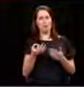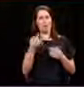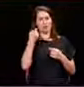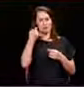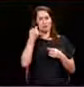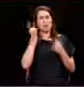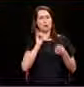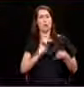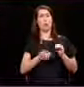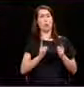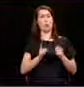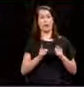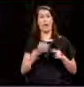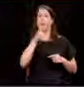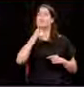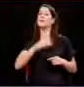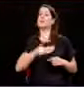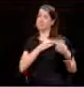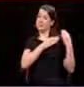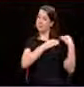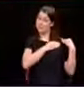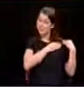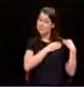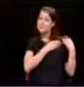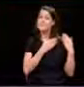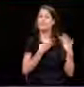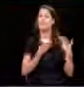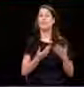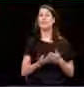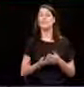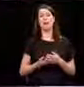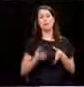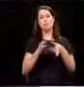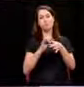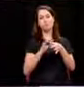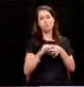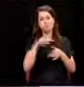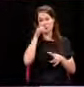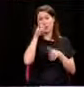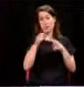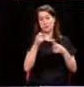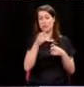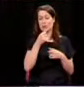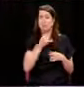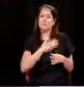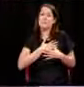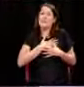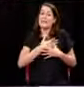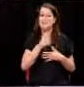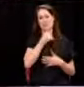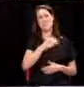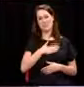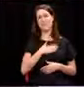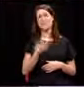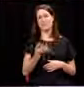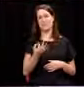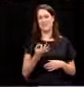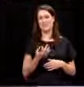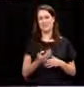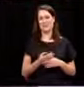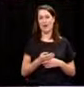uma responsabilização do Benfica em relação aos seus próprios adeptos. O Benfica quer chegar cada vez mais aos adeptos. Mas, ainda